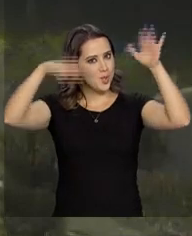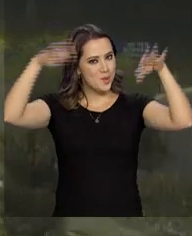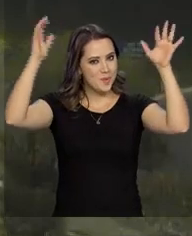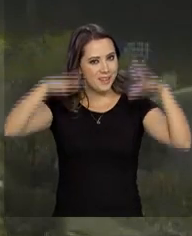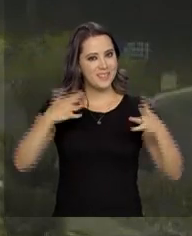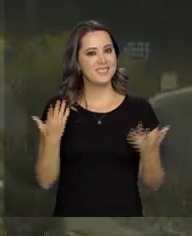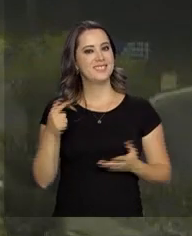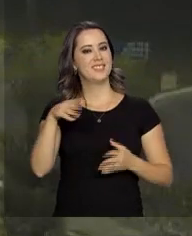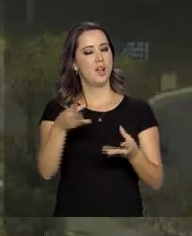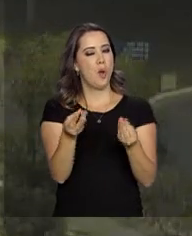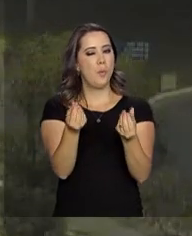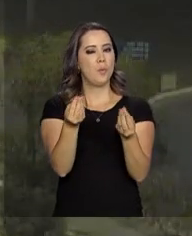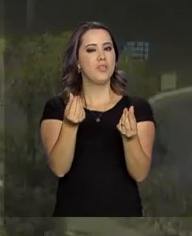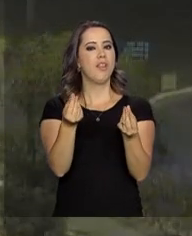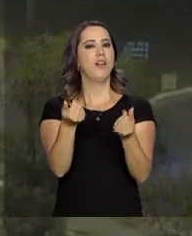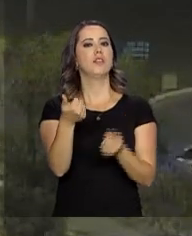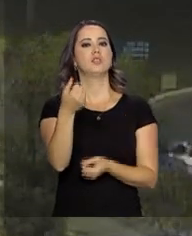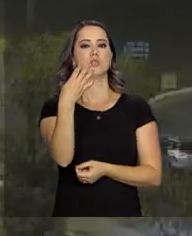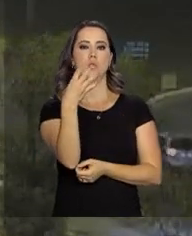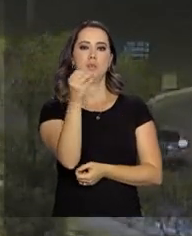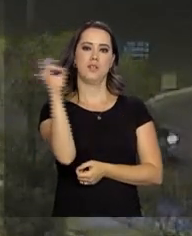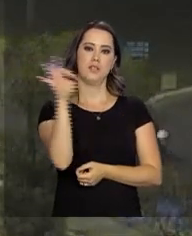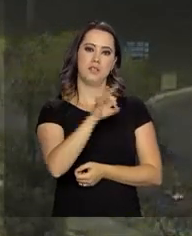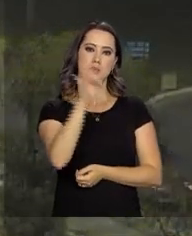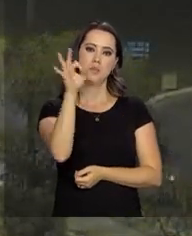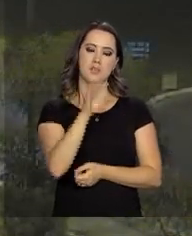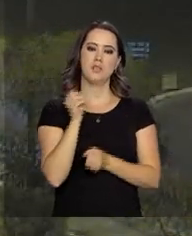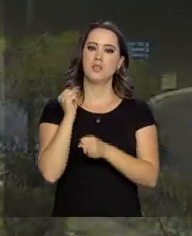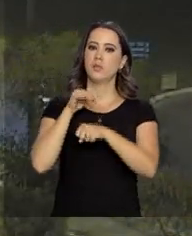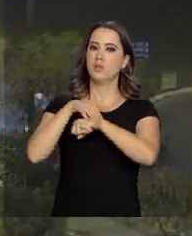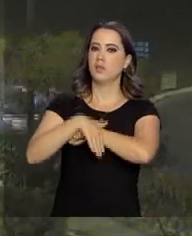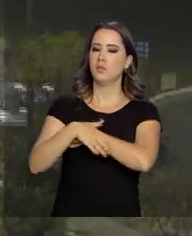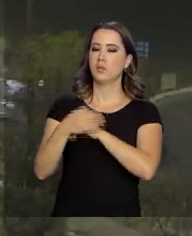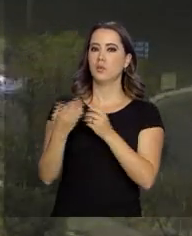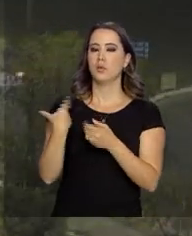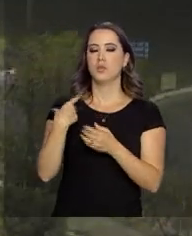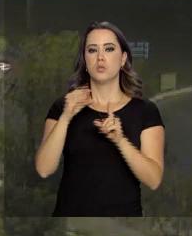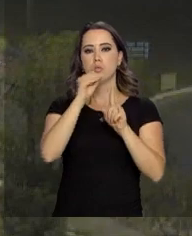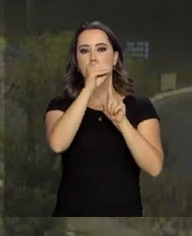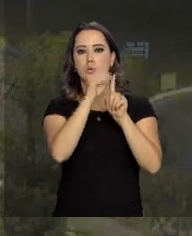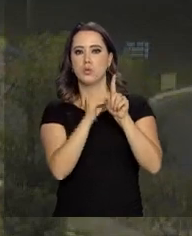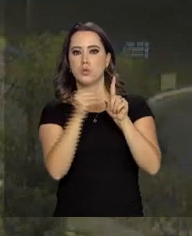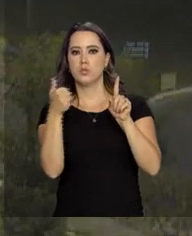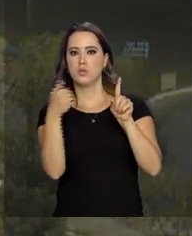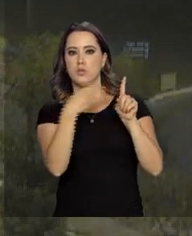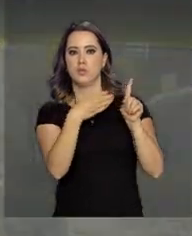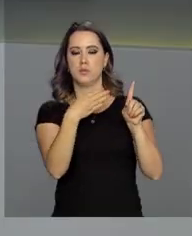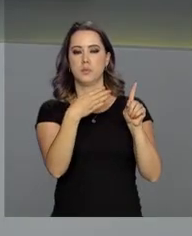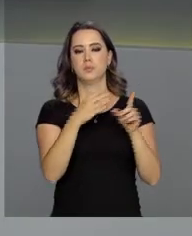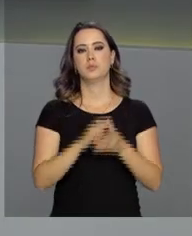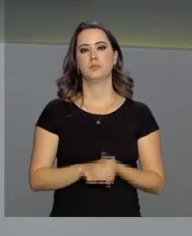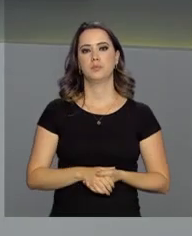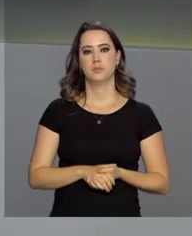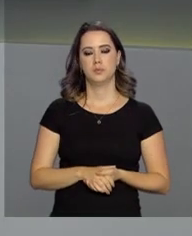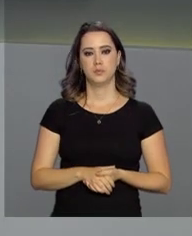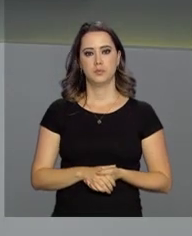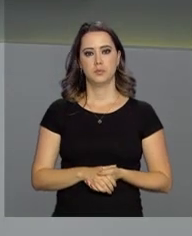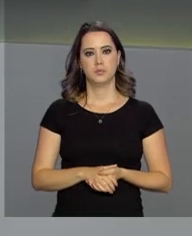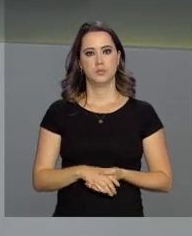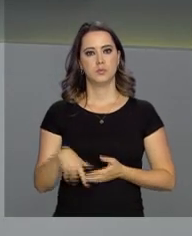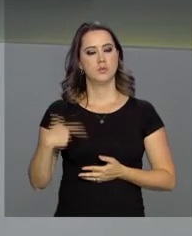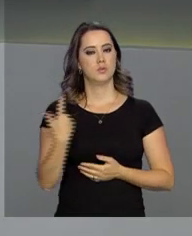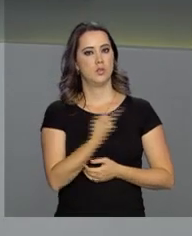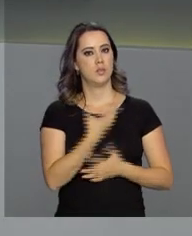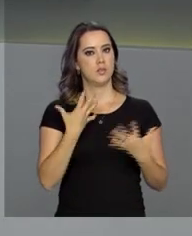umidade relativa do ar está em 40% para a noite a mínima prevista é de 14 graus e vamos